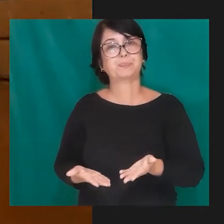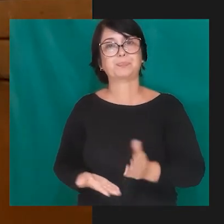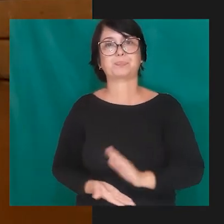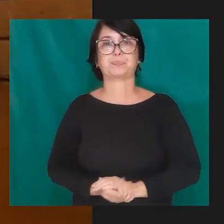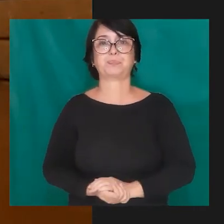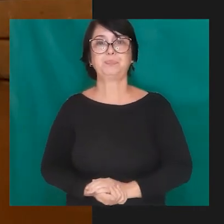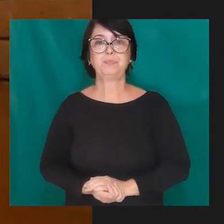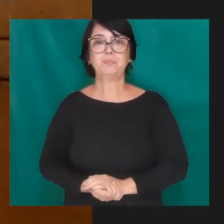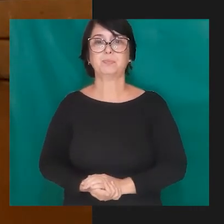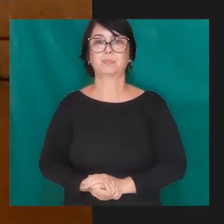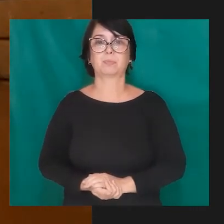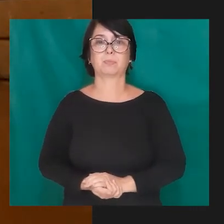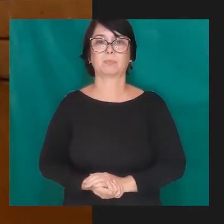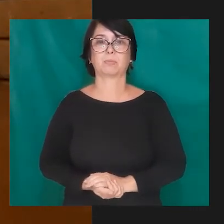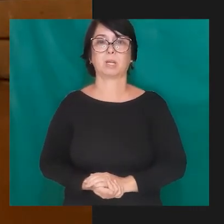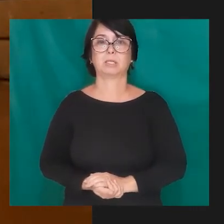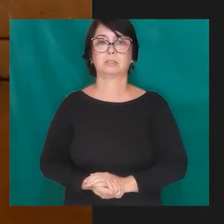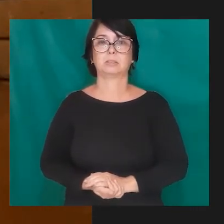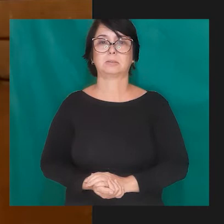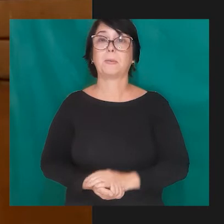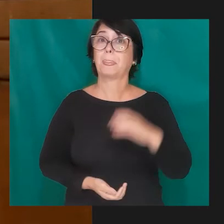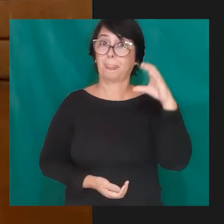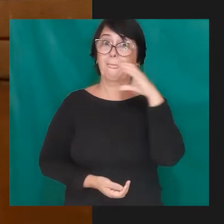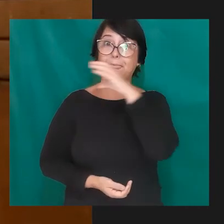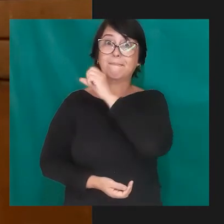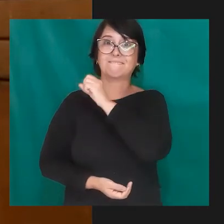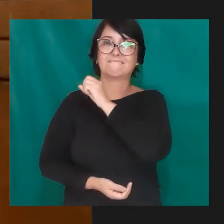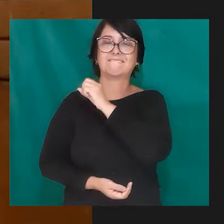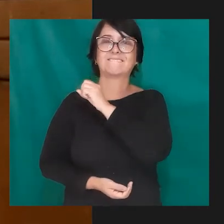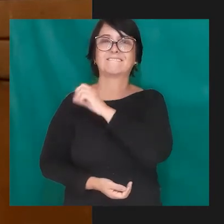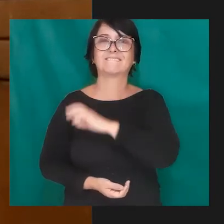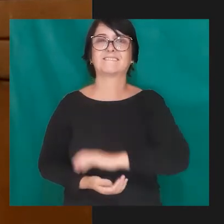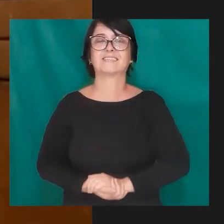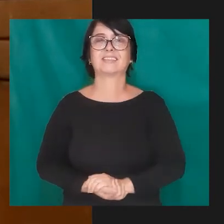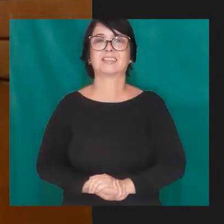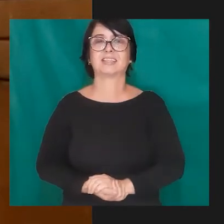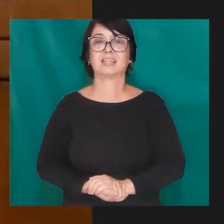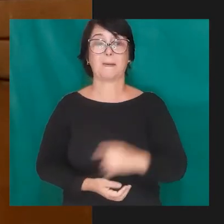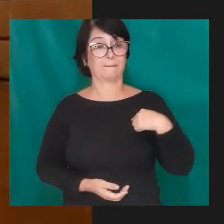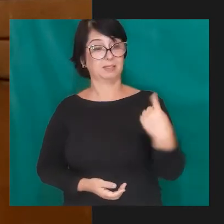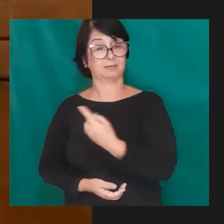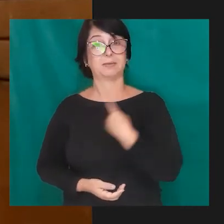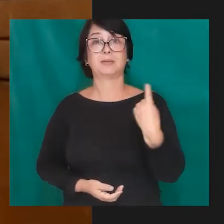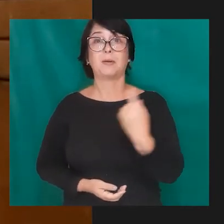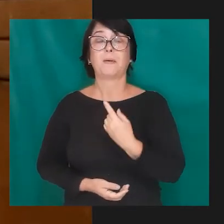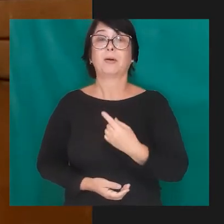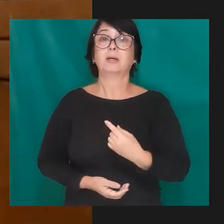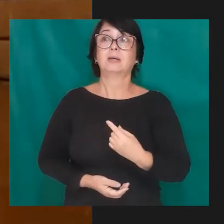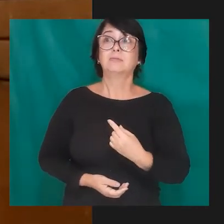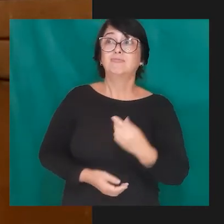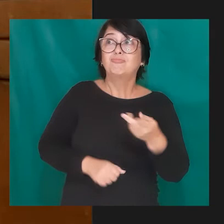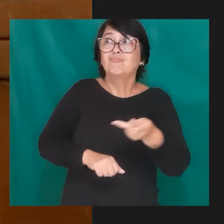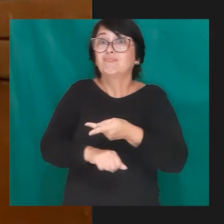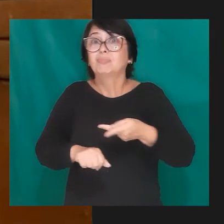Não vamos dizer que sem programar, mas assim, de forma muito rápida. E a gente procura, porque, como